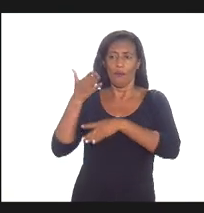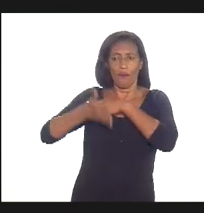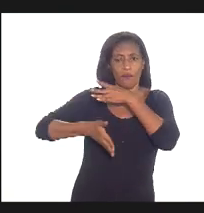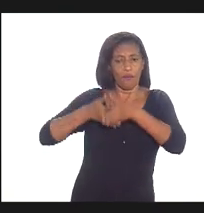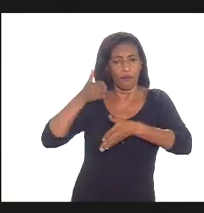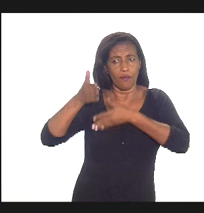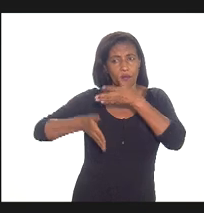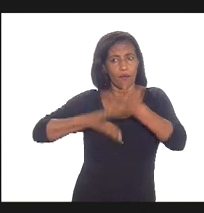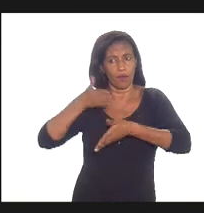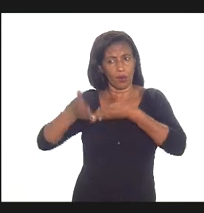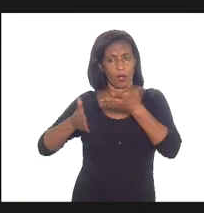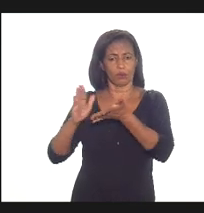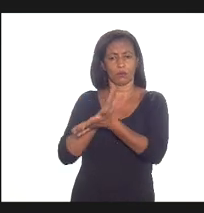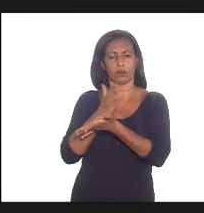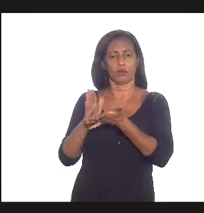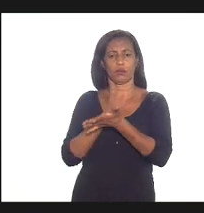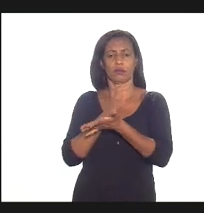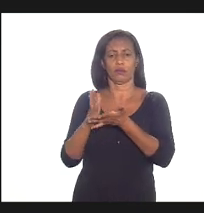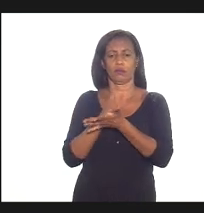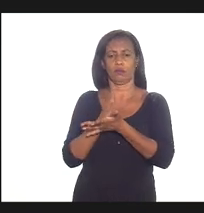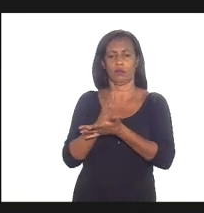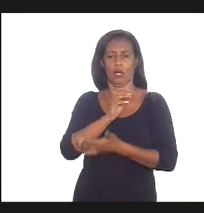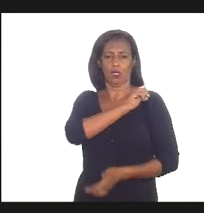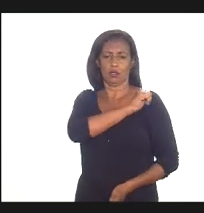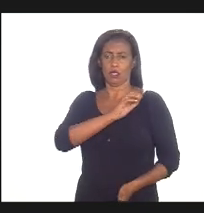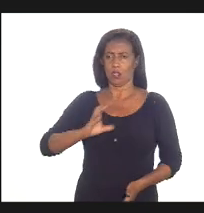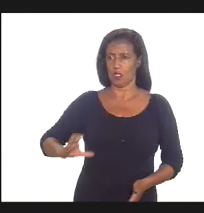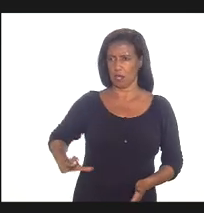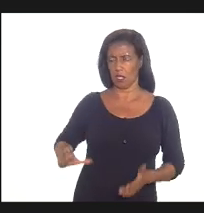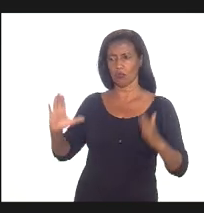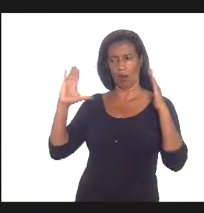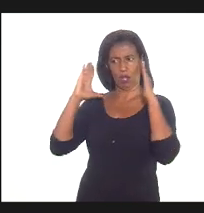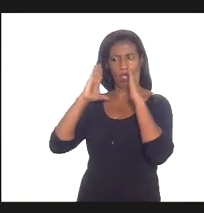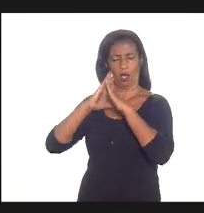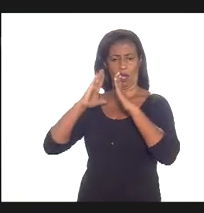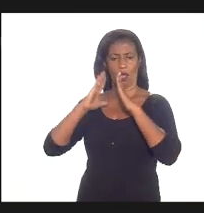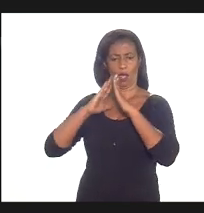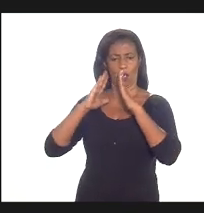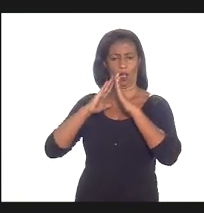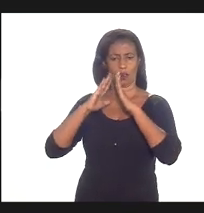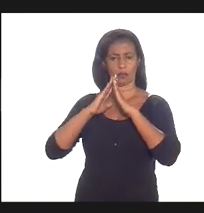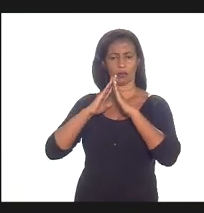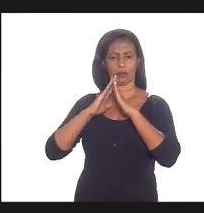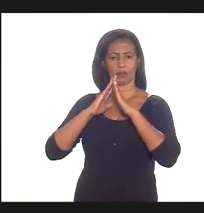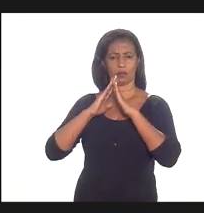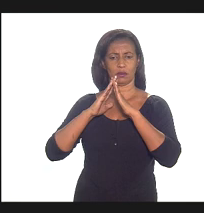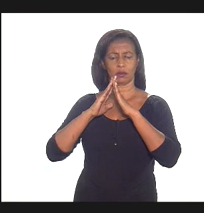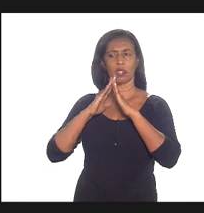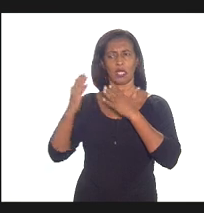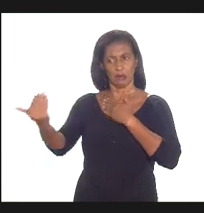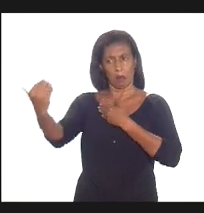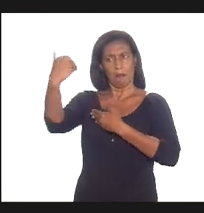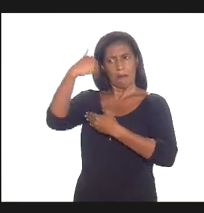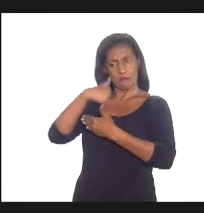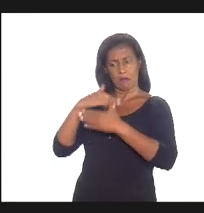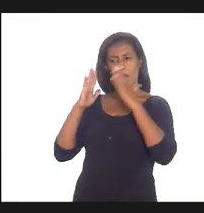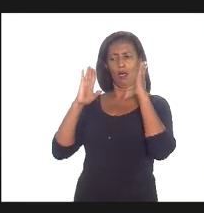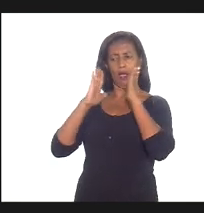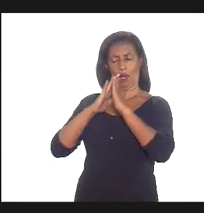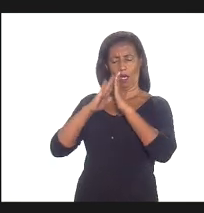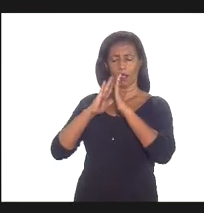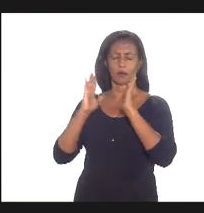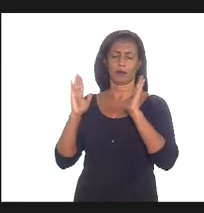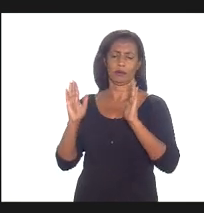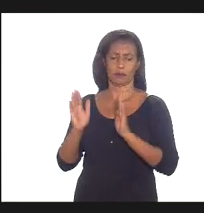frequentei algumas vezes com o André Ciriano em sua casa e também André Ciriano frequentou minha casa em